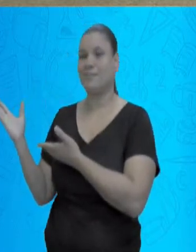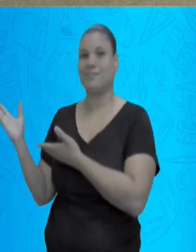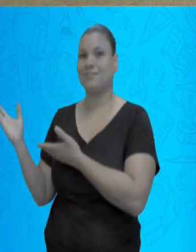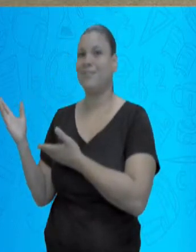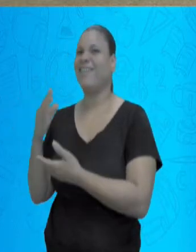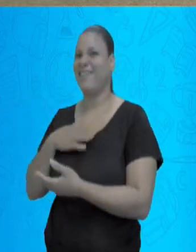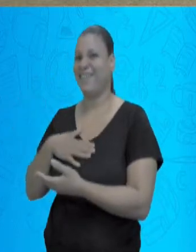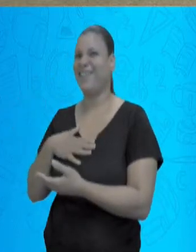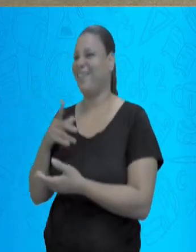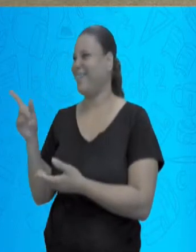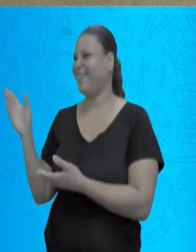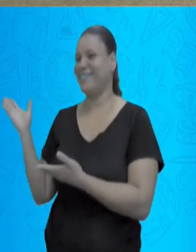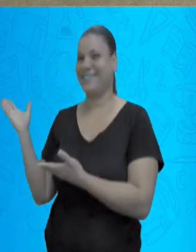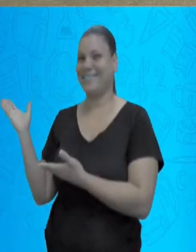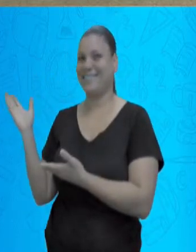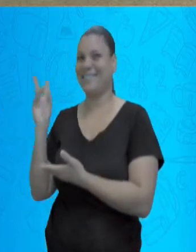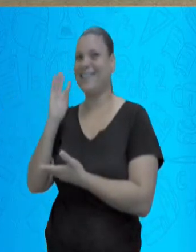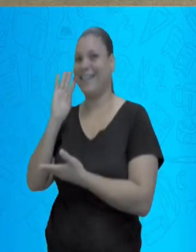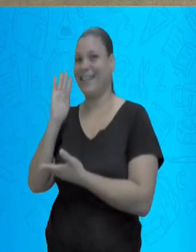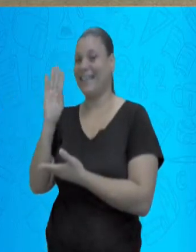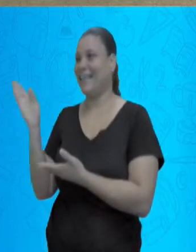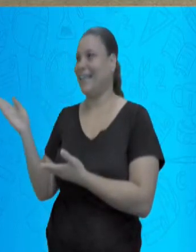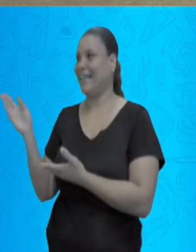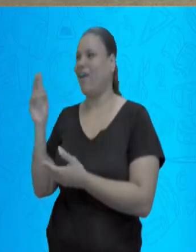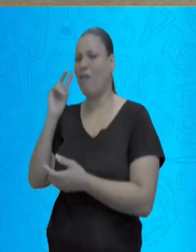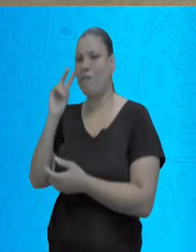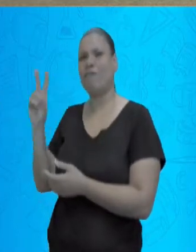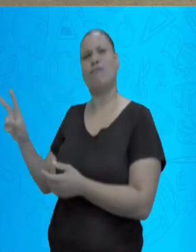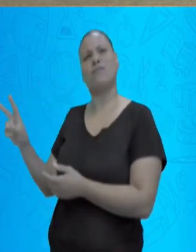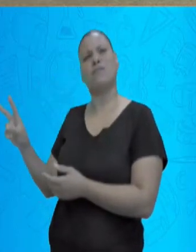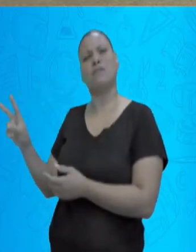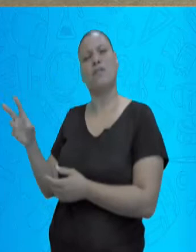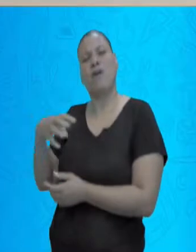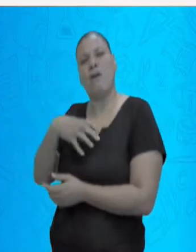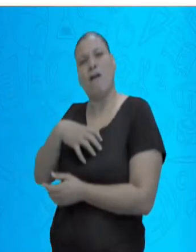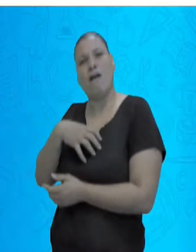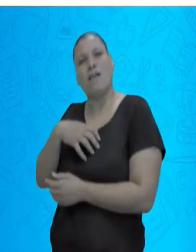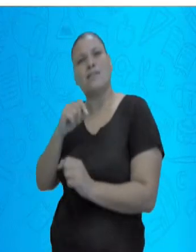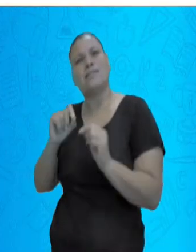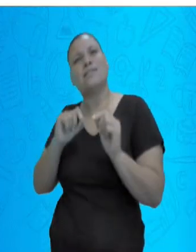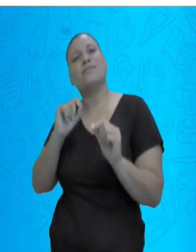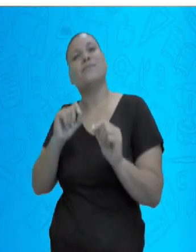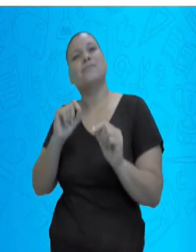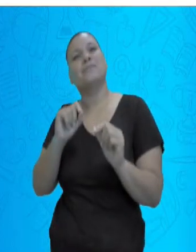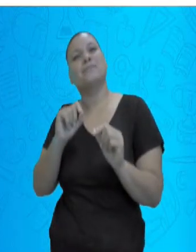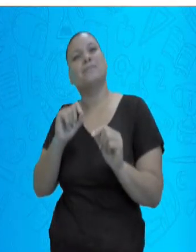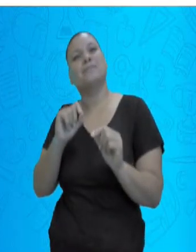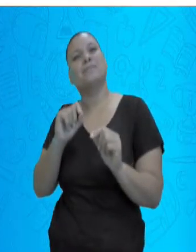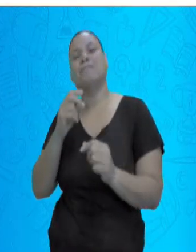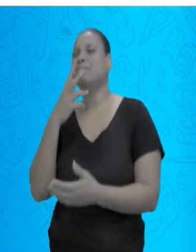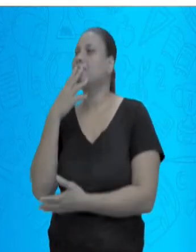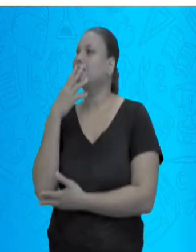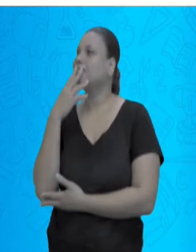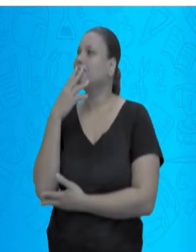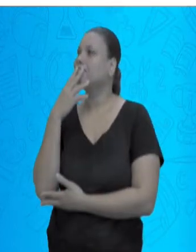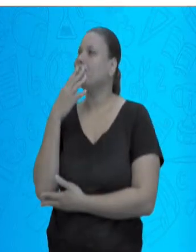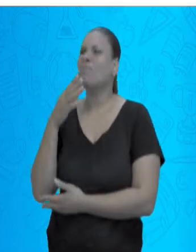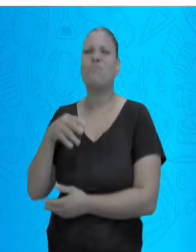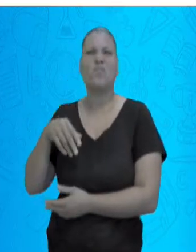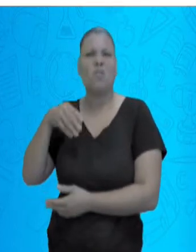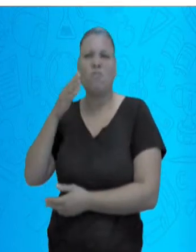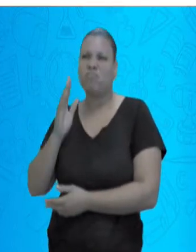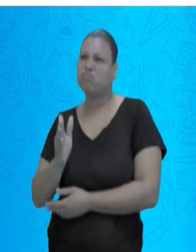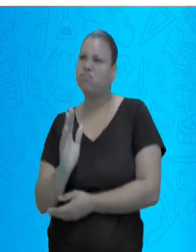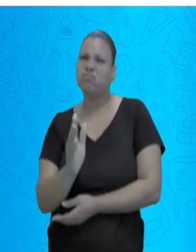Porque a gente olha para ela, você aí no seu sofá, no chão da sua casa, está olhando, está pensando assim, opa, essa estrada não tem fim, né?